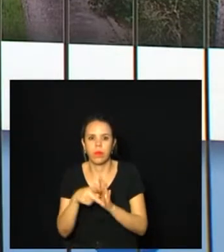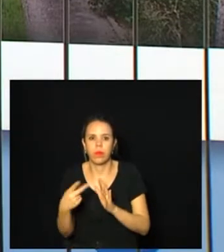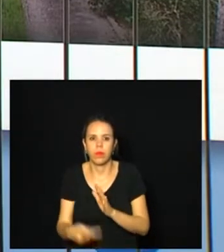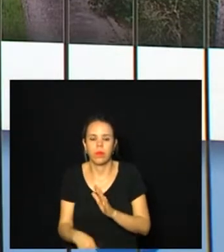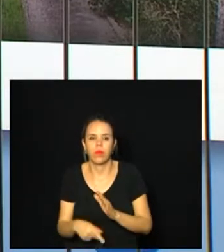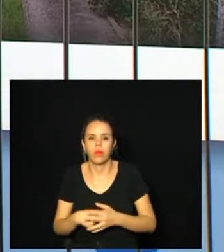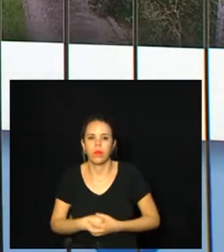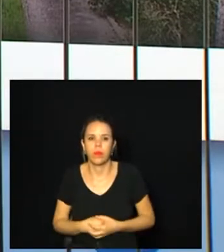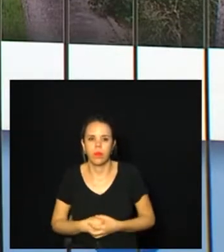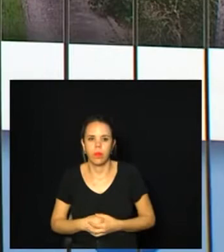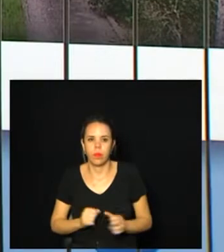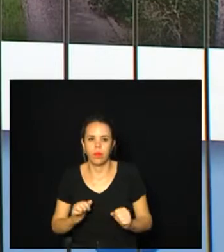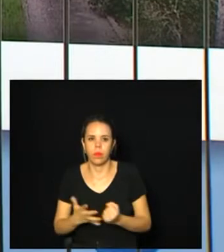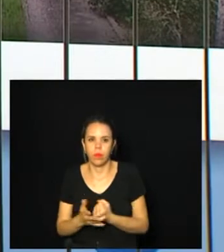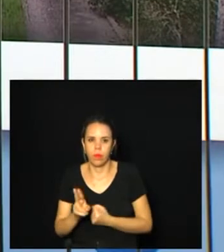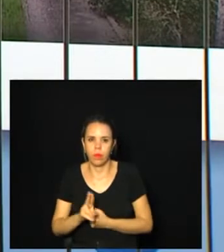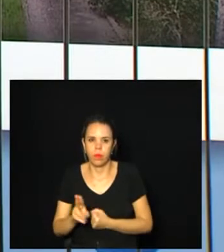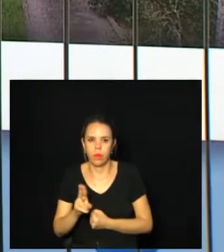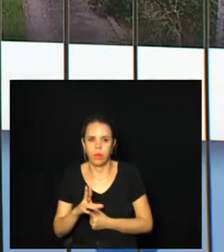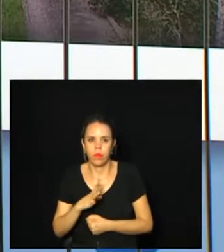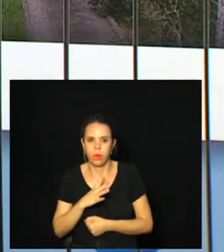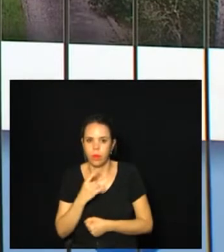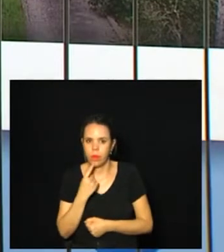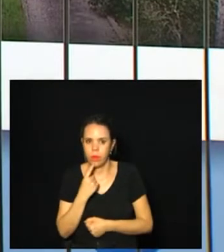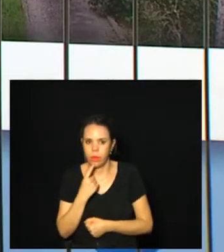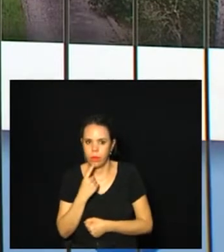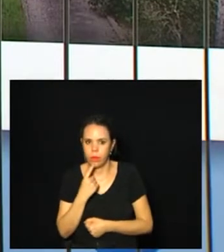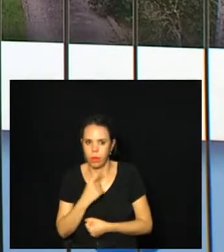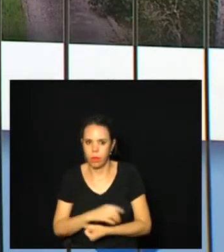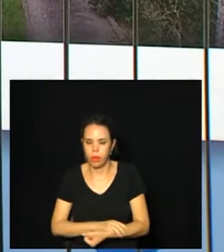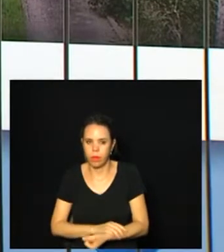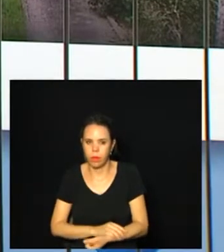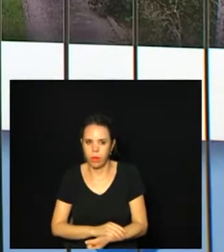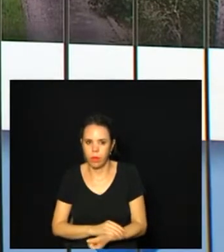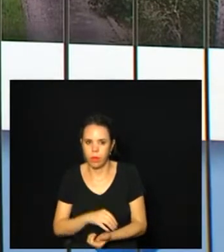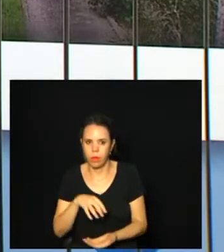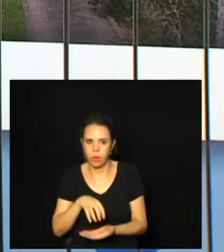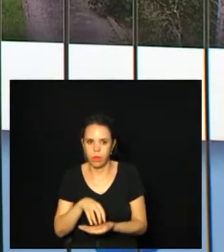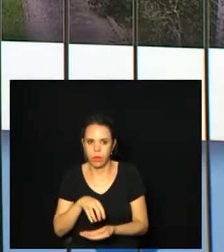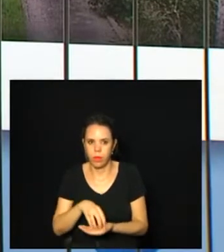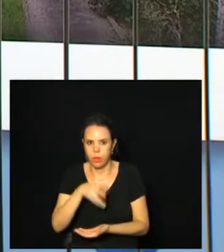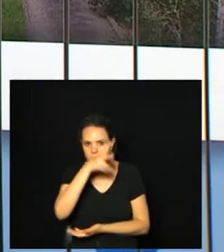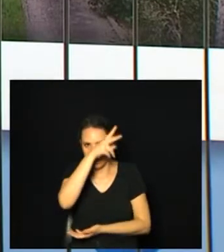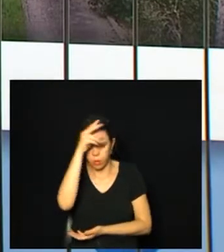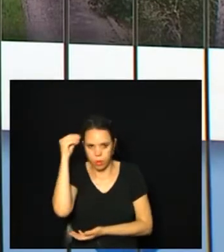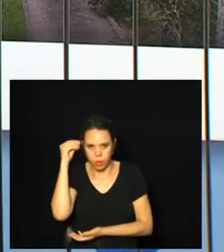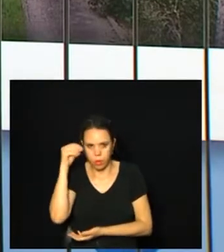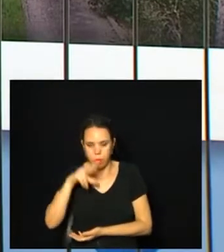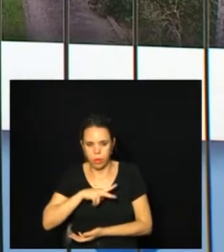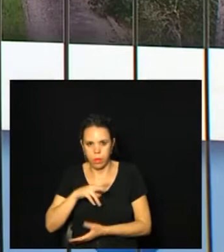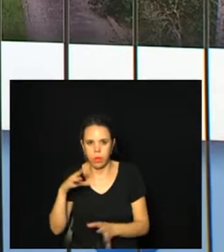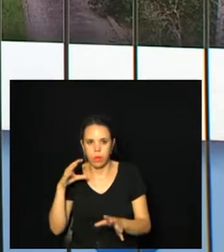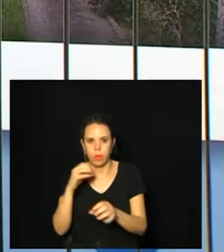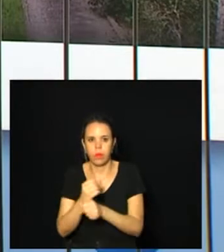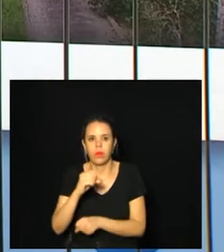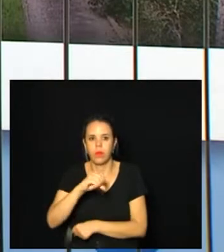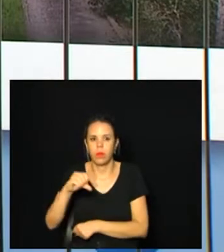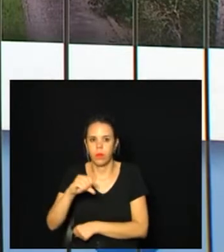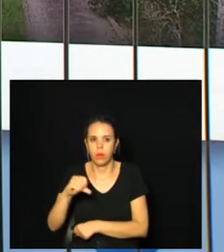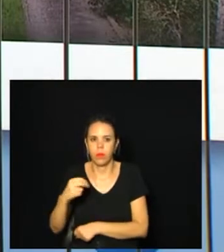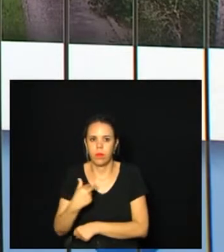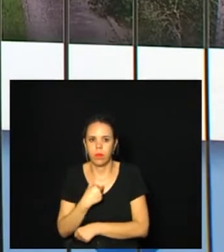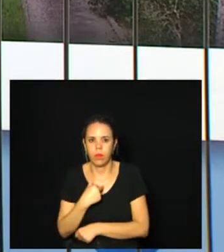exclusivos para a Covid-19 na cidade de Campinas, nas redes pública e privada. Do total, 99